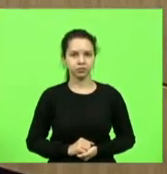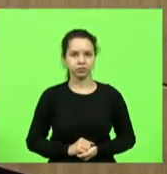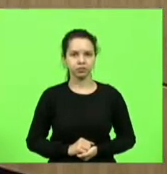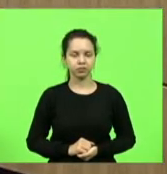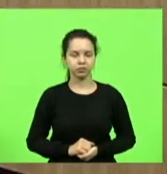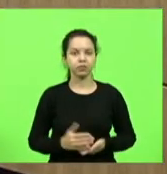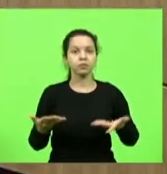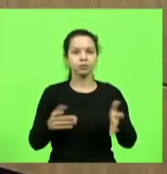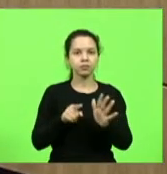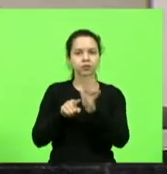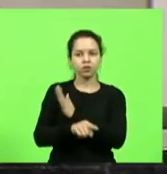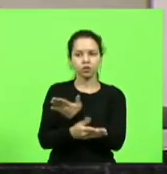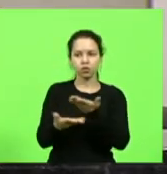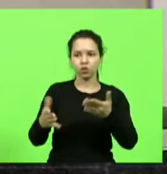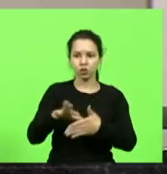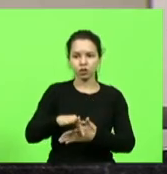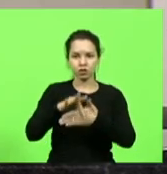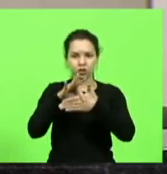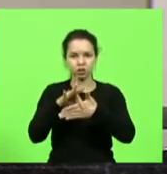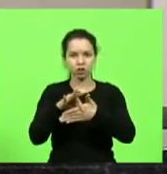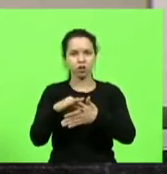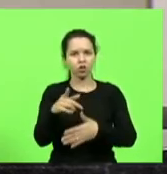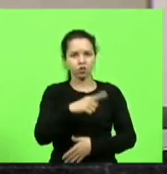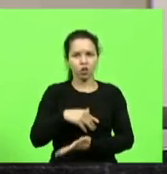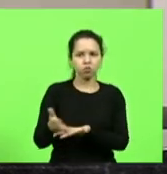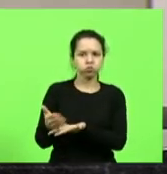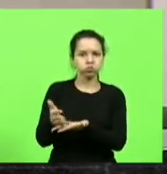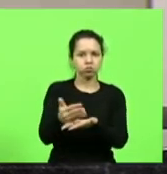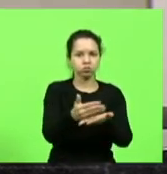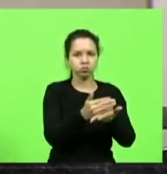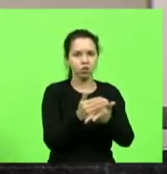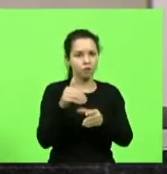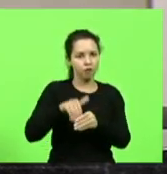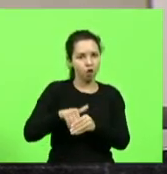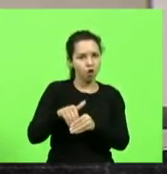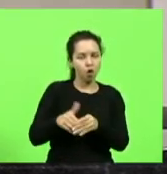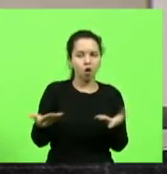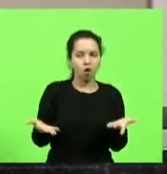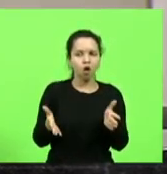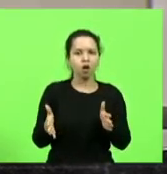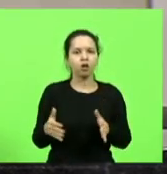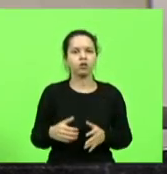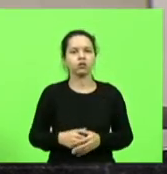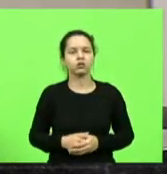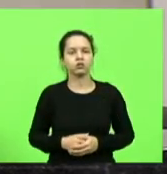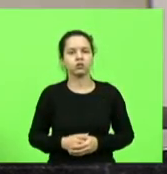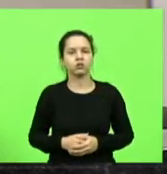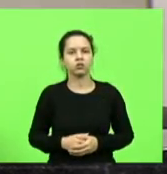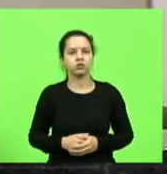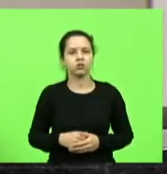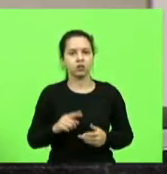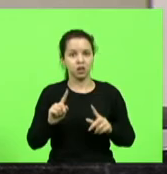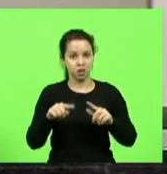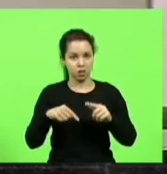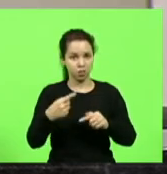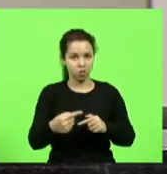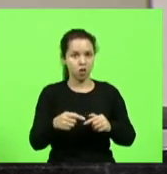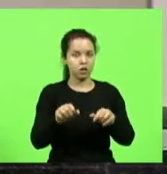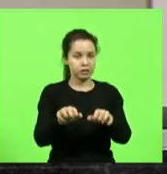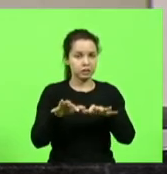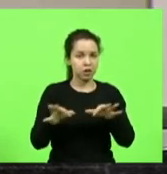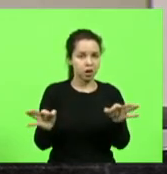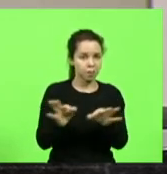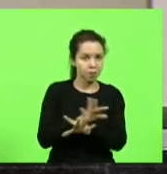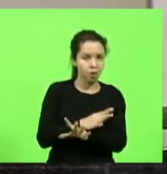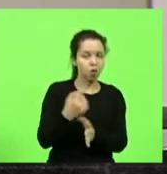Consulto, senhores líderes, nós colheríamos os votos neste momento e, na sequência, eu encerraria a sessão e